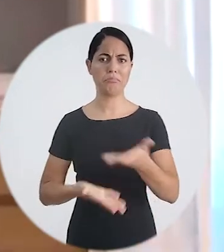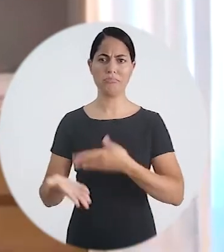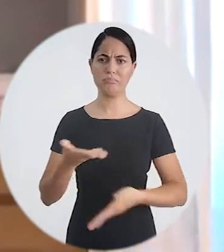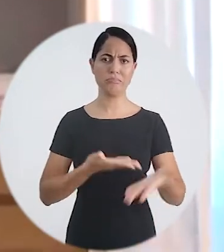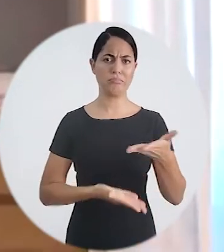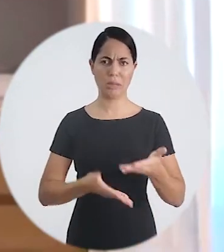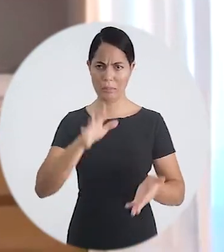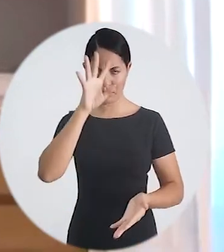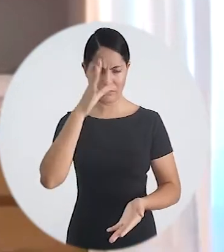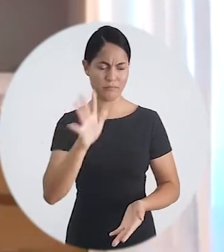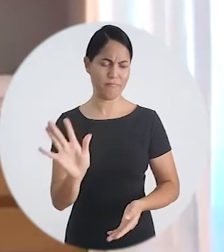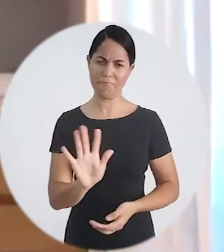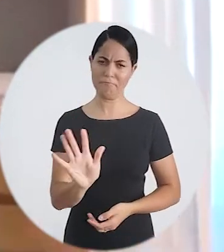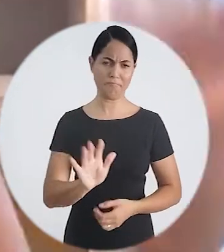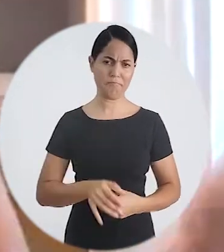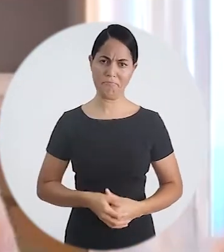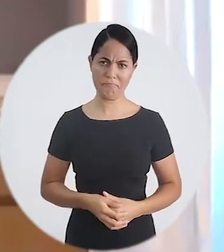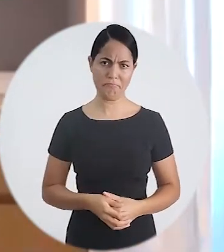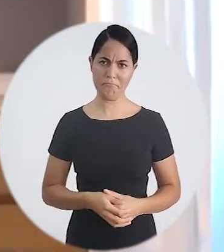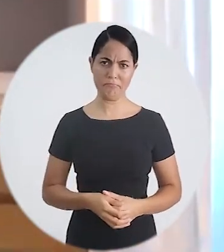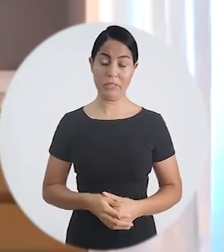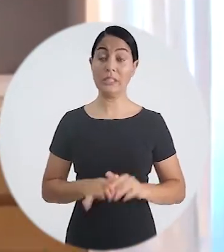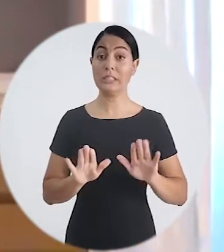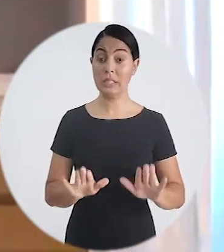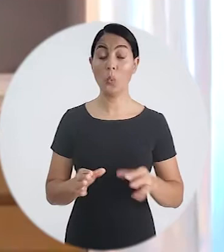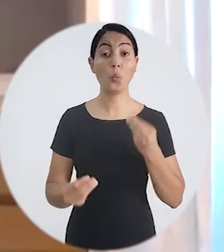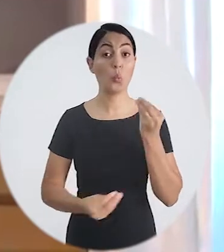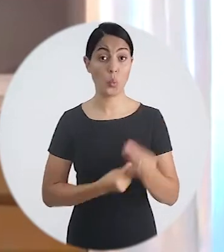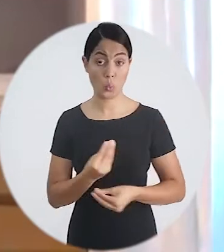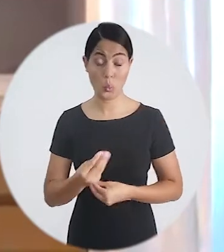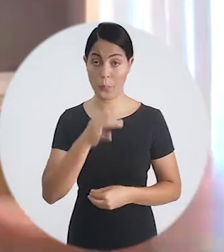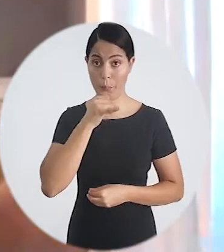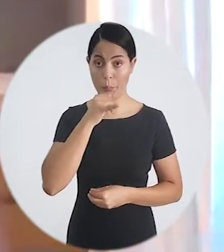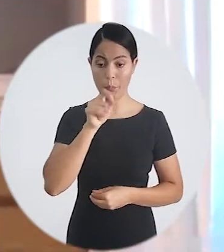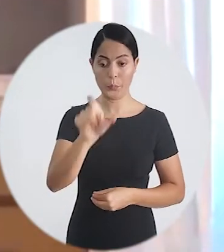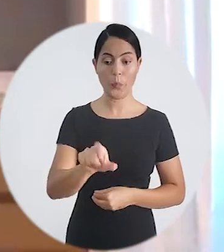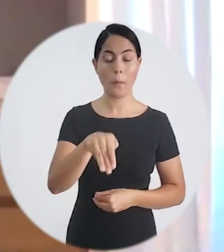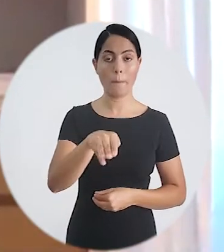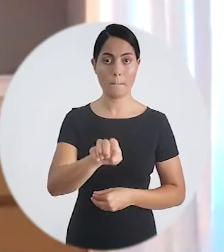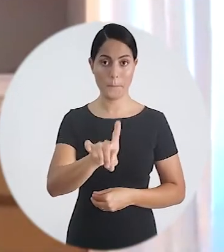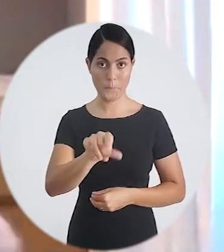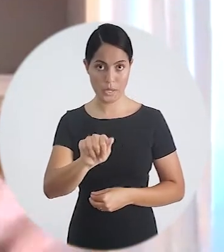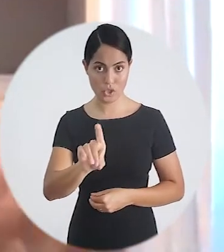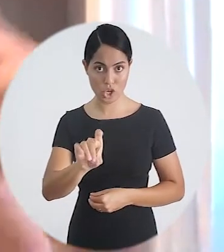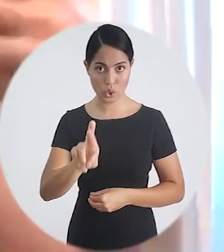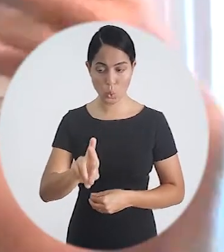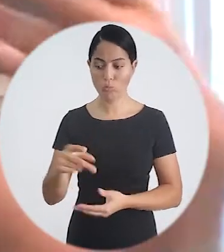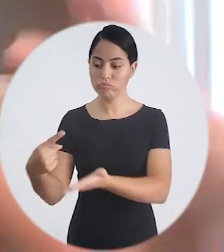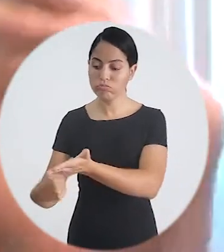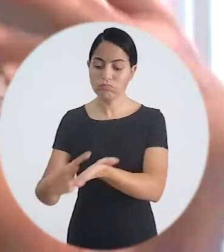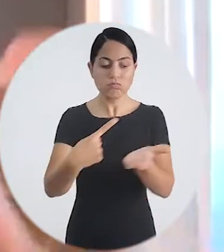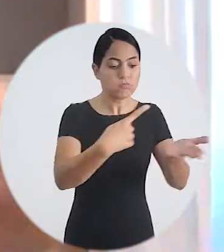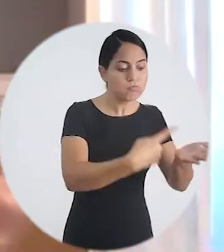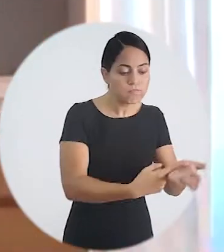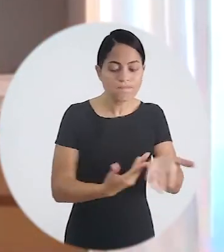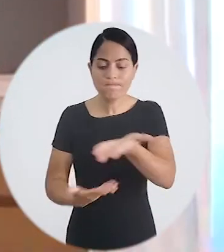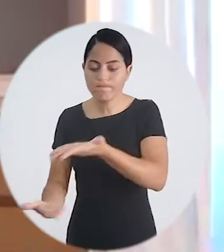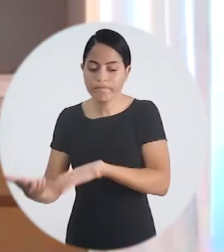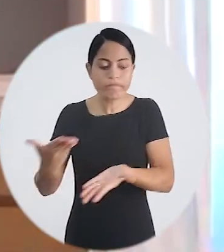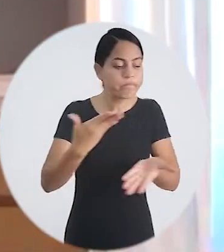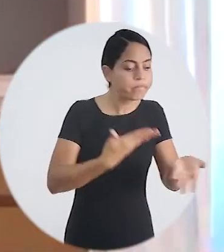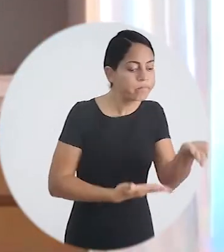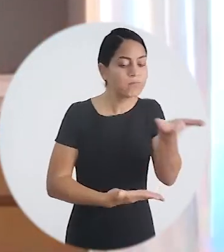de sentar na mesa de negociação / mediação, né? Então, o que o mediador faz é